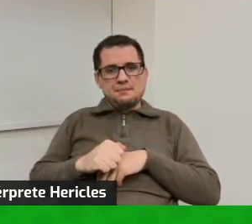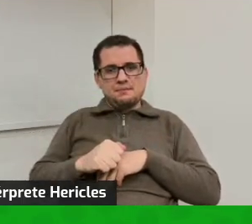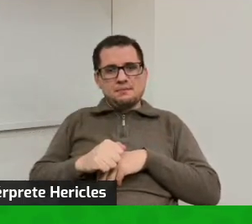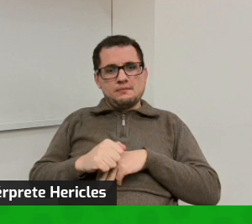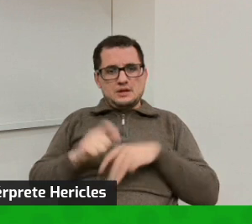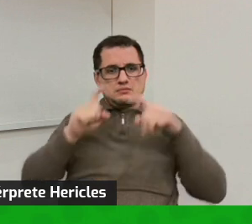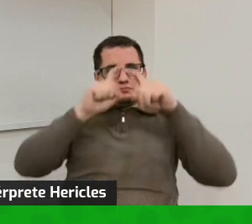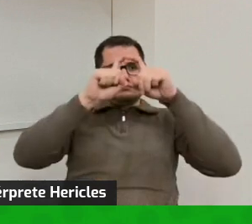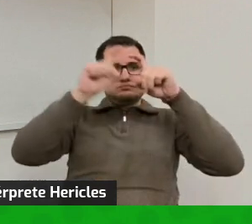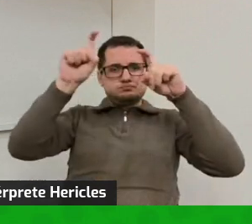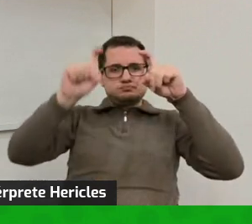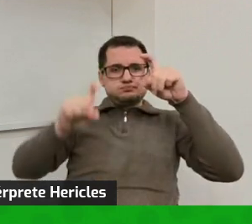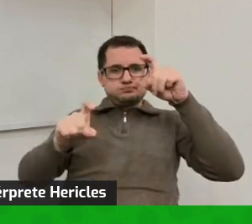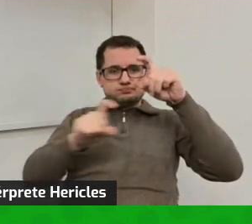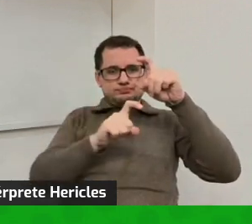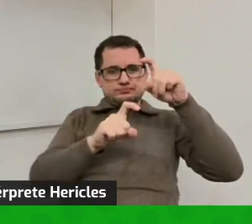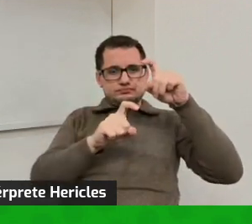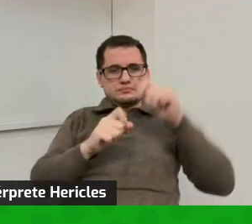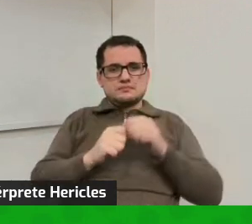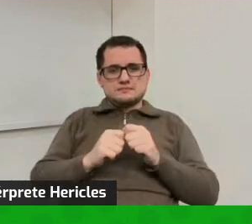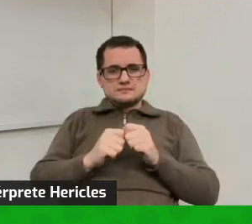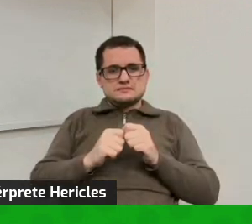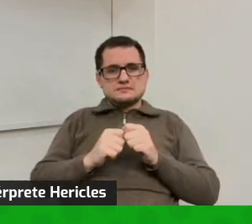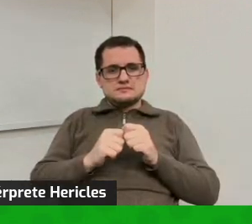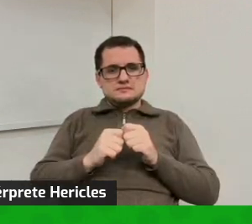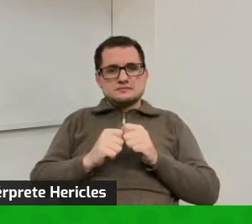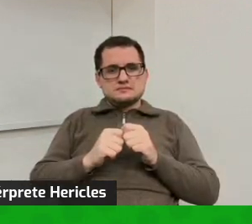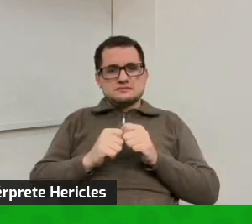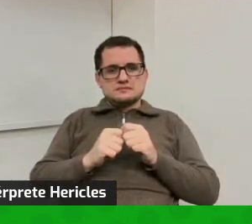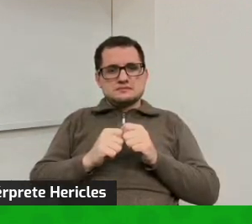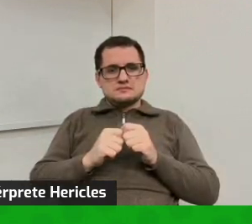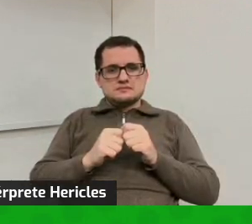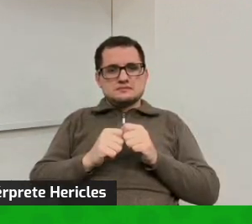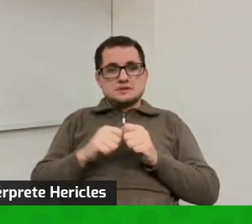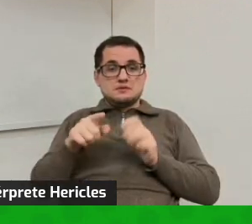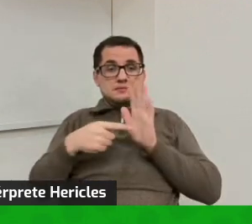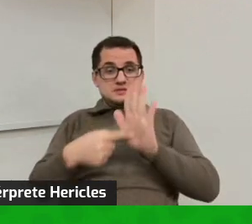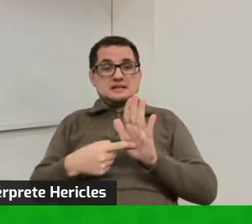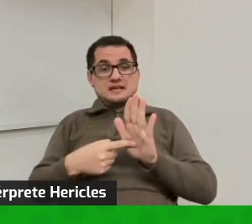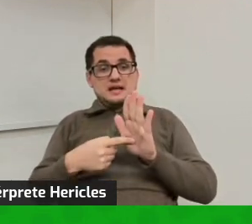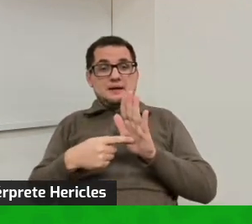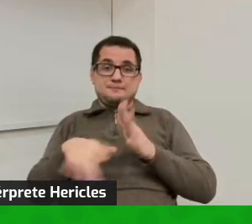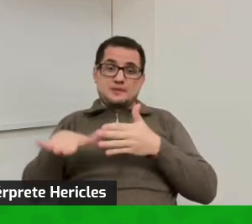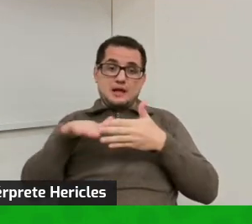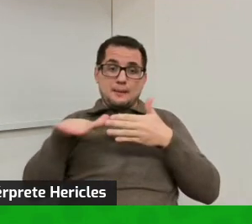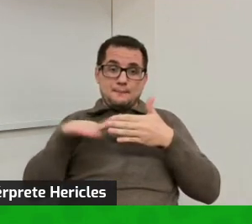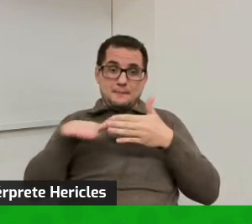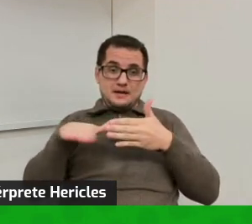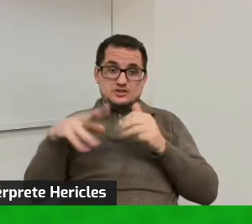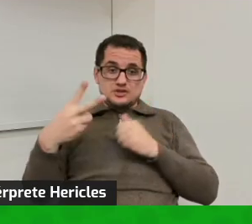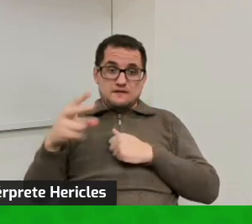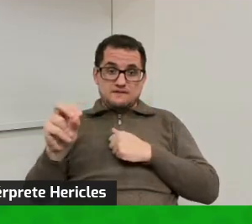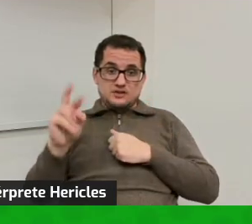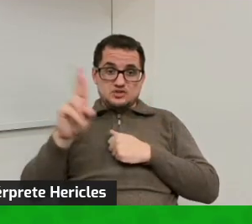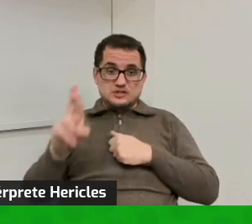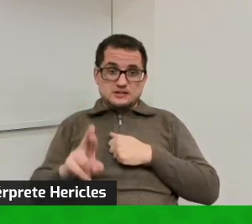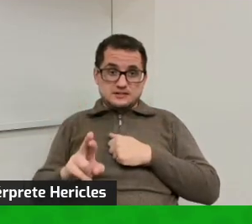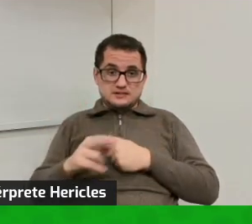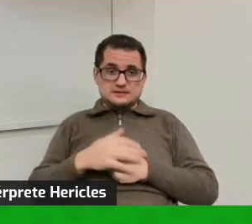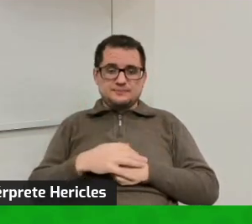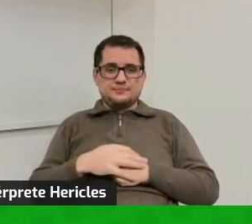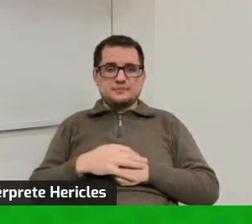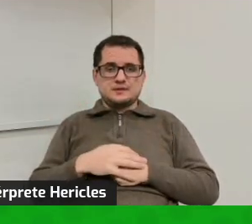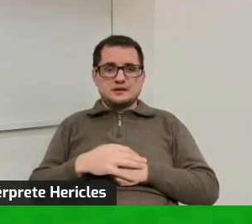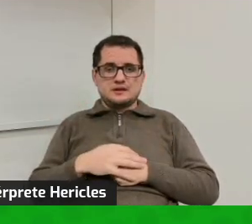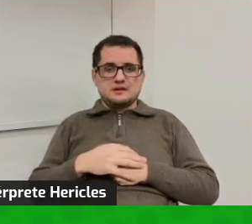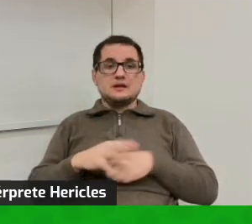Seleciono aqui o meu intervalo. Ele vai trazer R$20 de média. Recordando também ali, colocar em valor monetário,